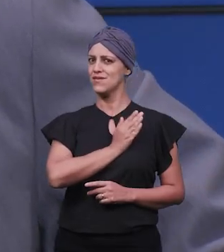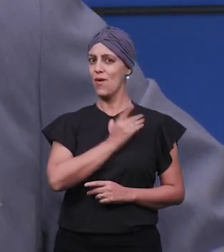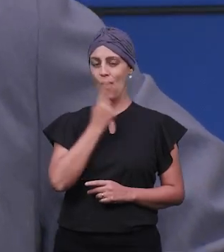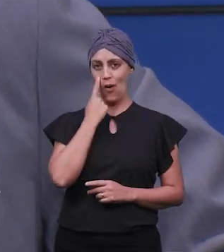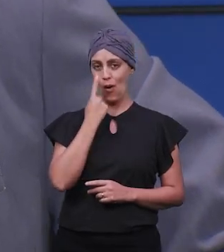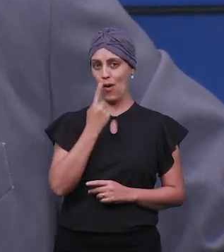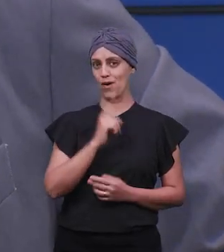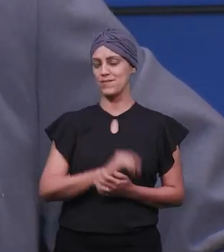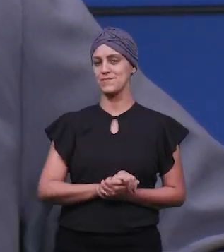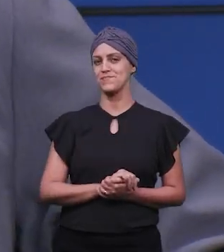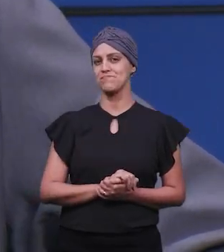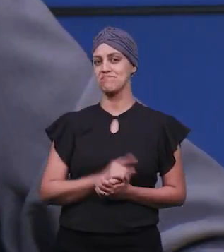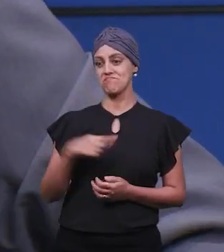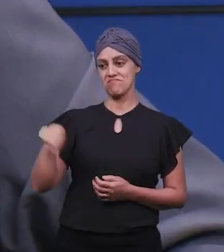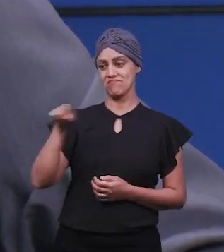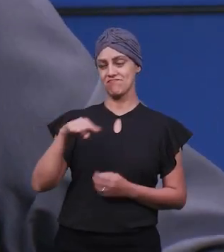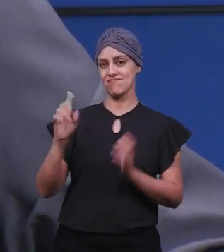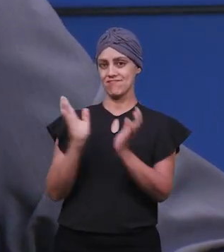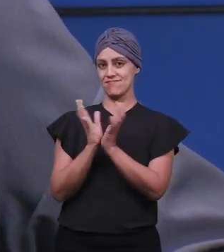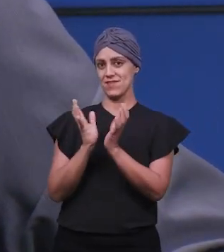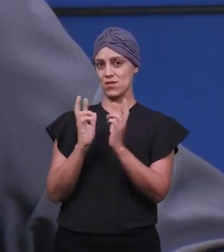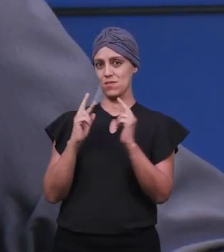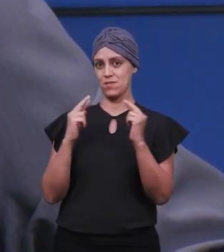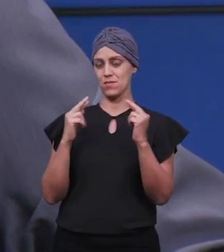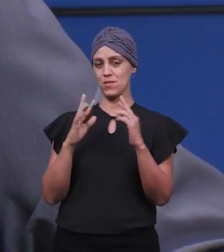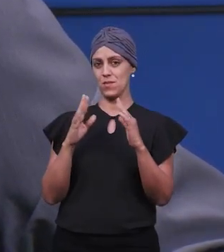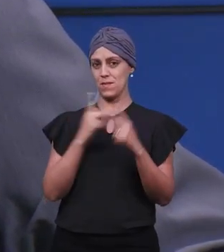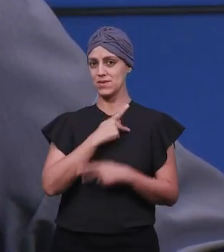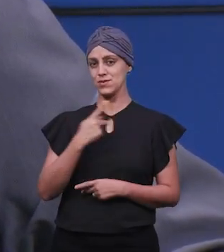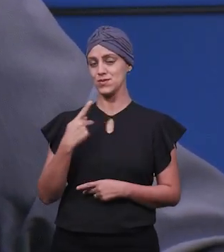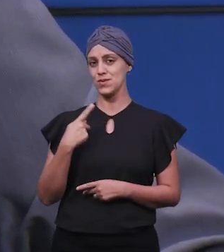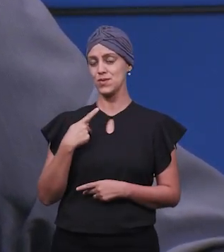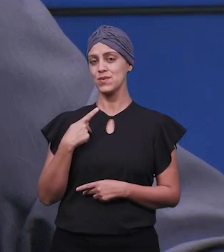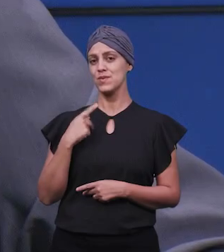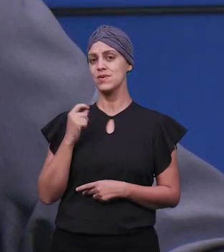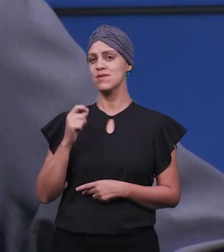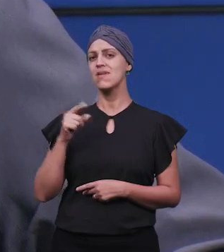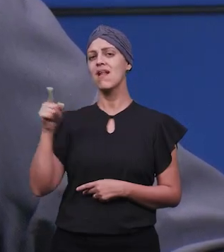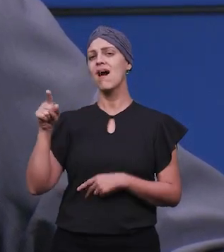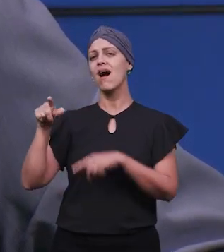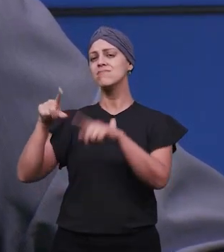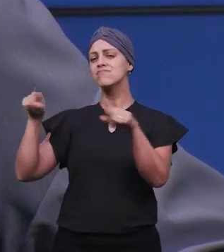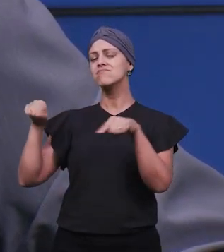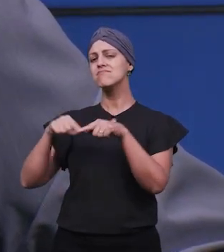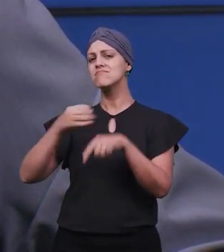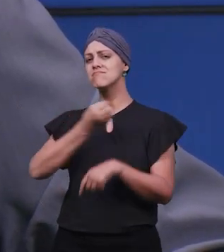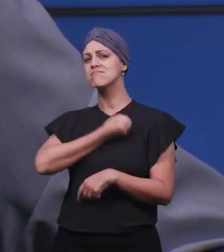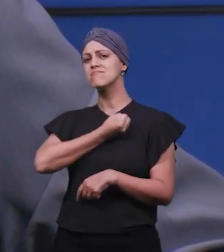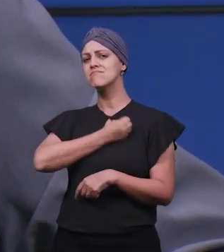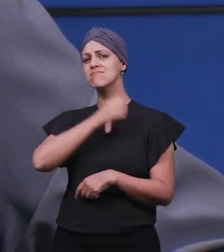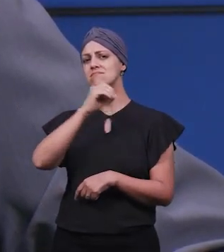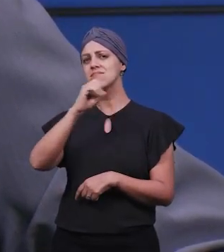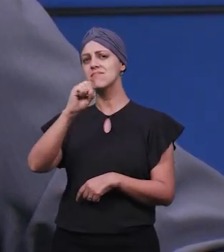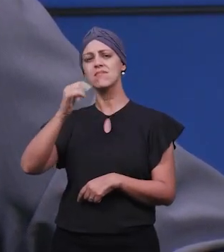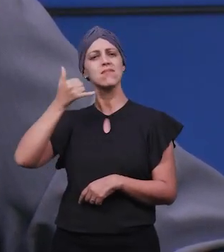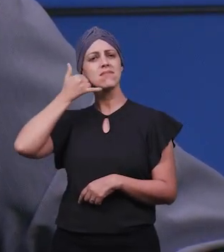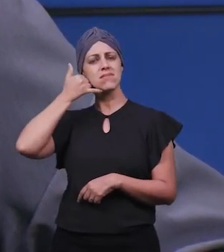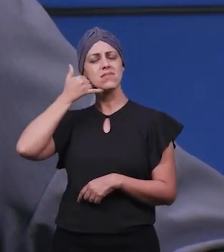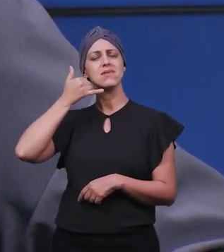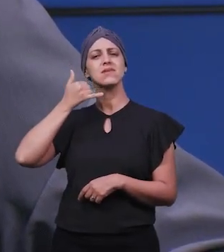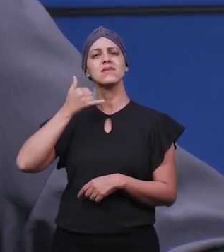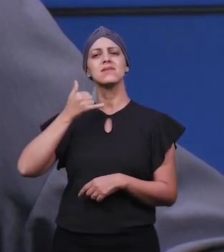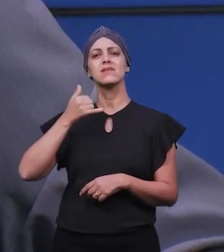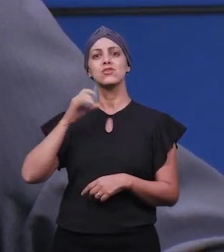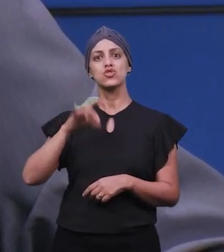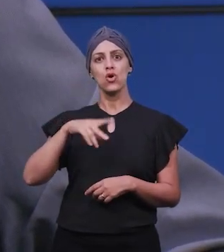olha só, esse grupo de pastores que atendem o 0800, eles não atendem só